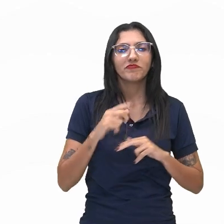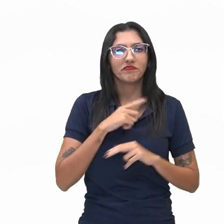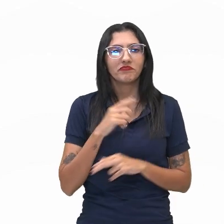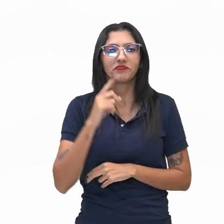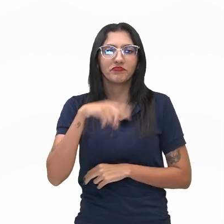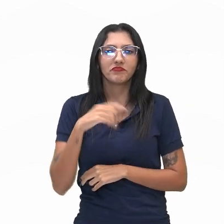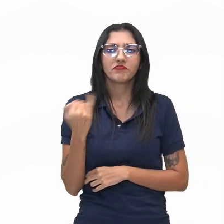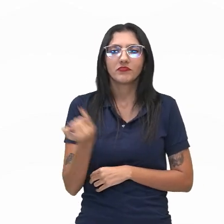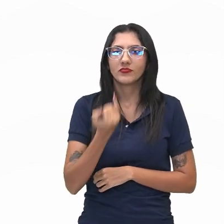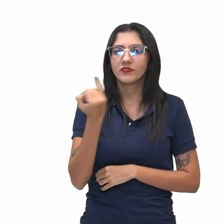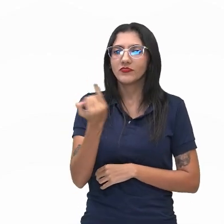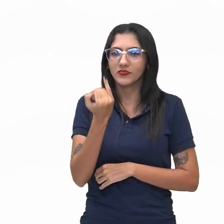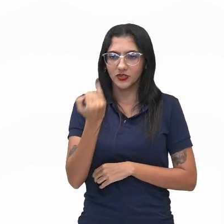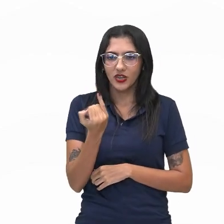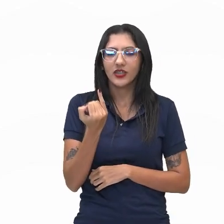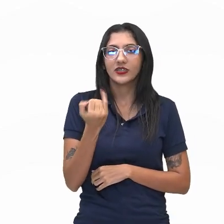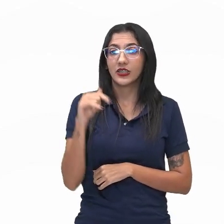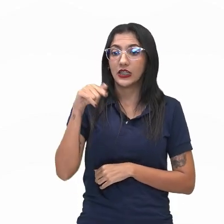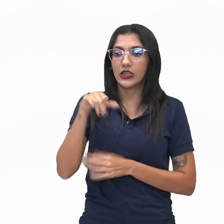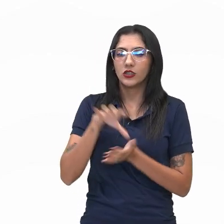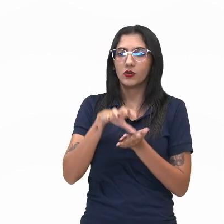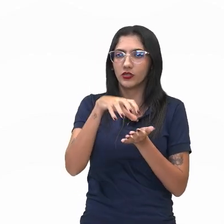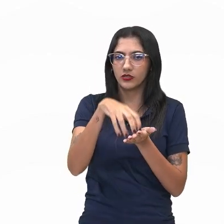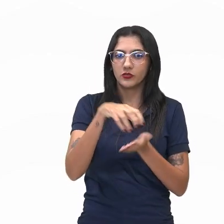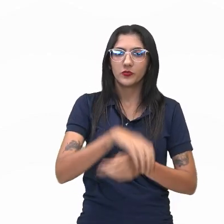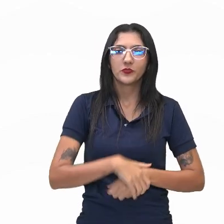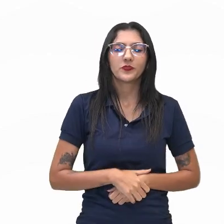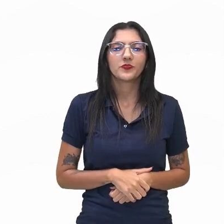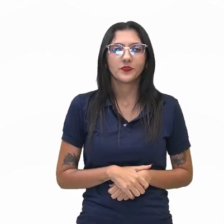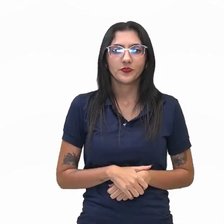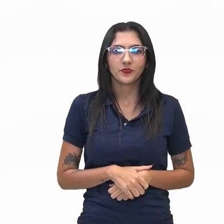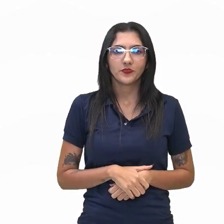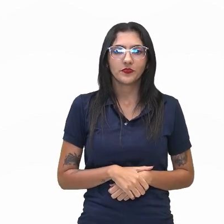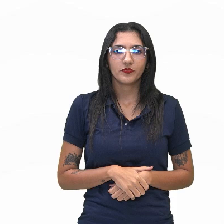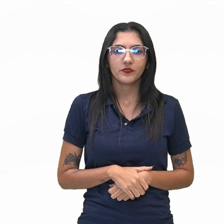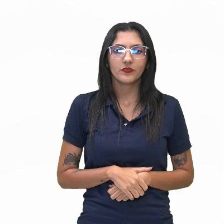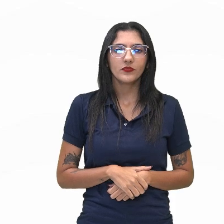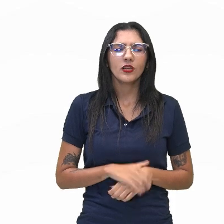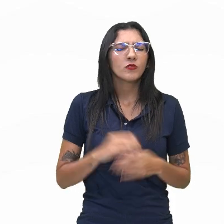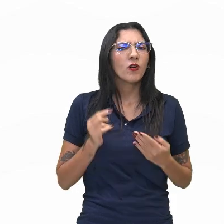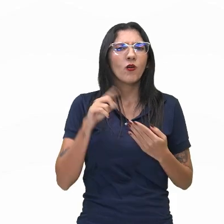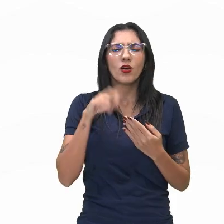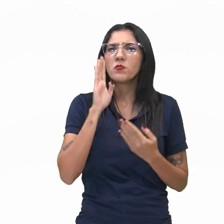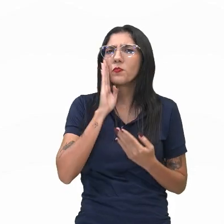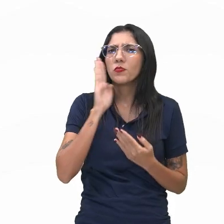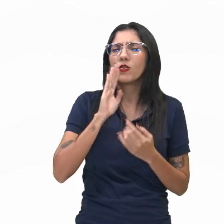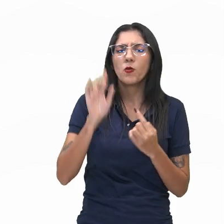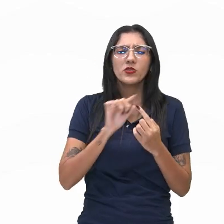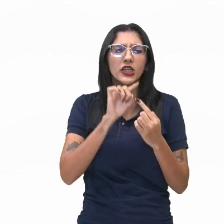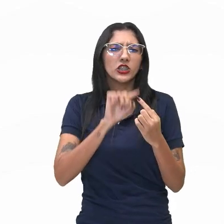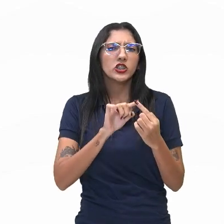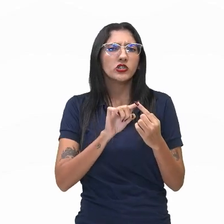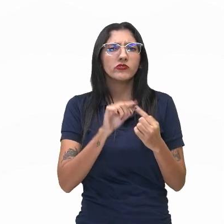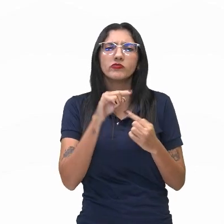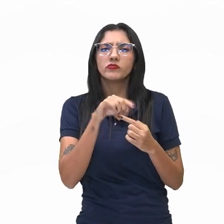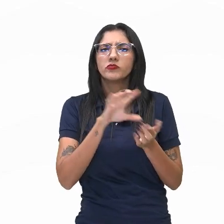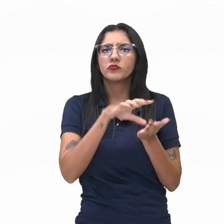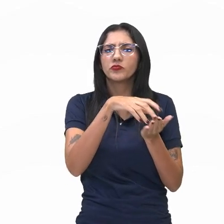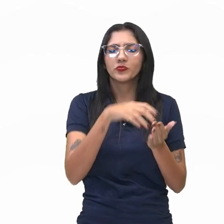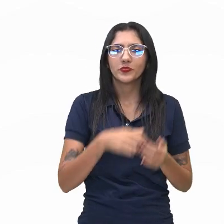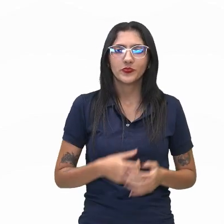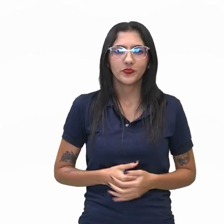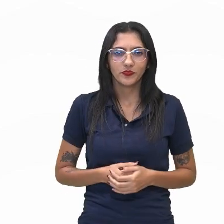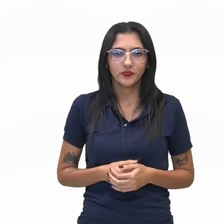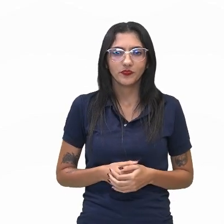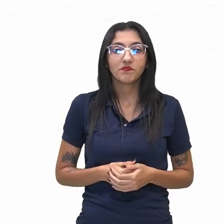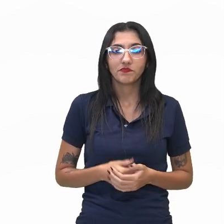Organização Mundial do Comércio. Agora, quais serão os principais objetivos aí da OMC? Promover,